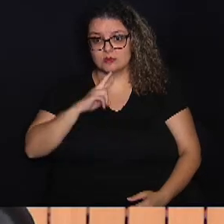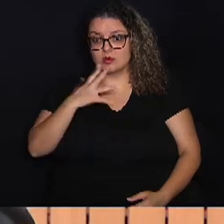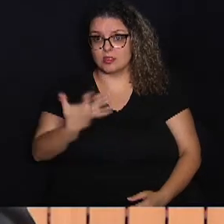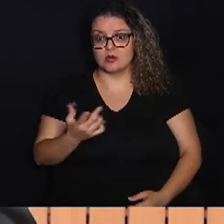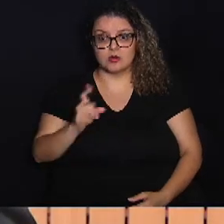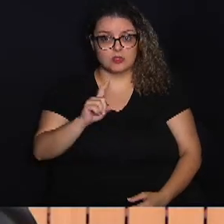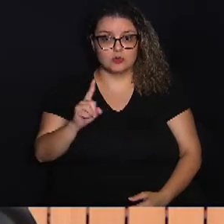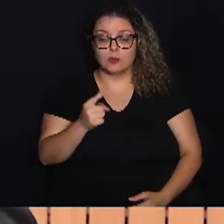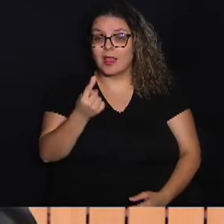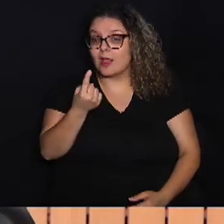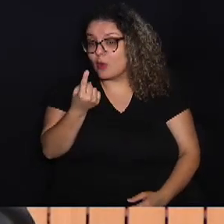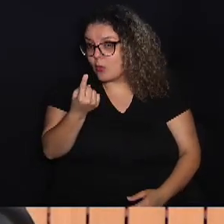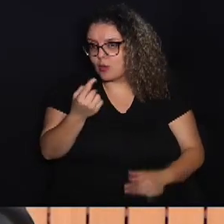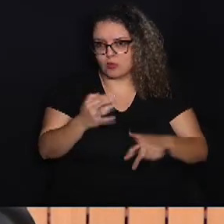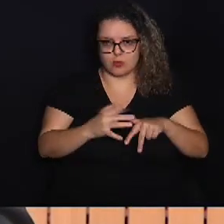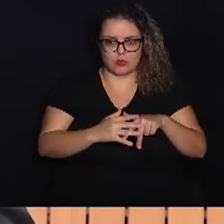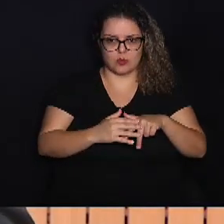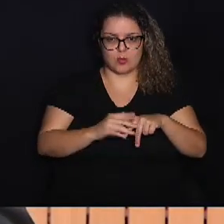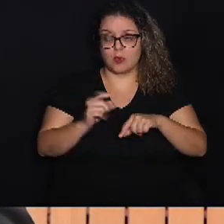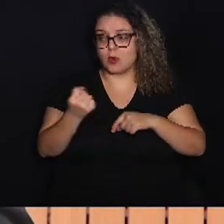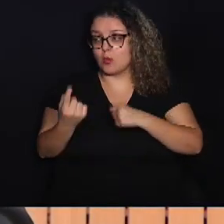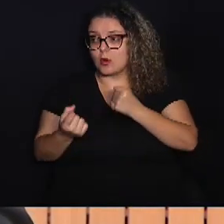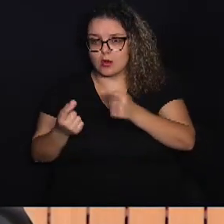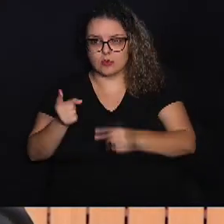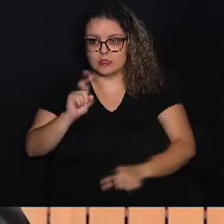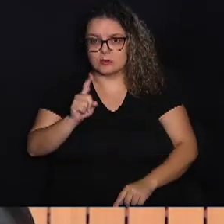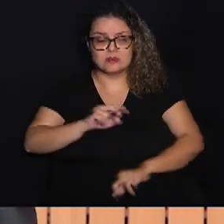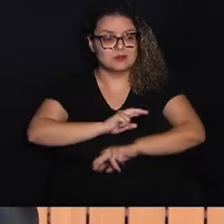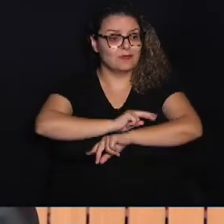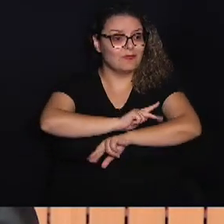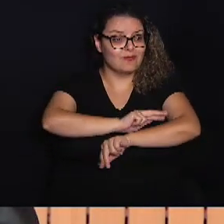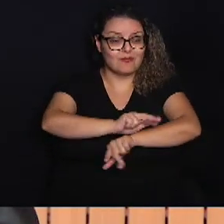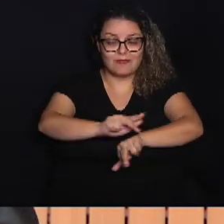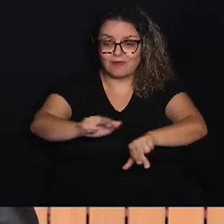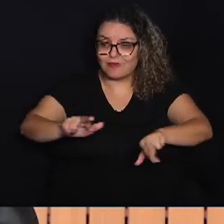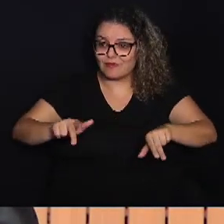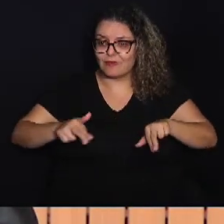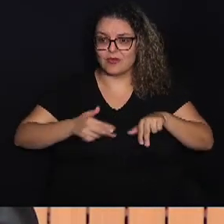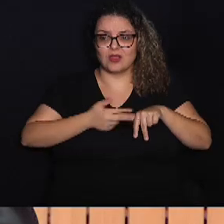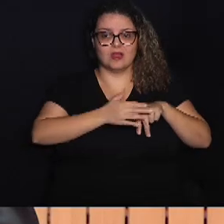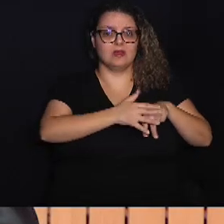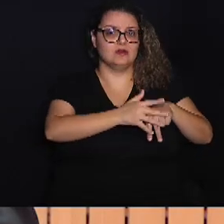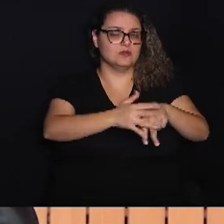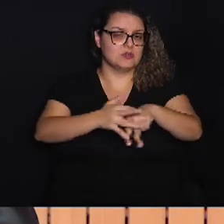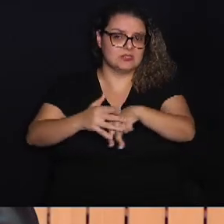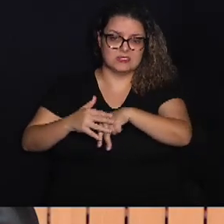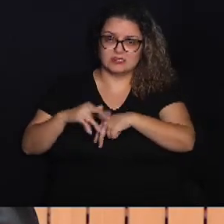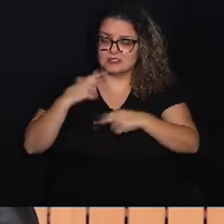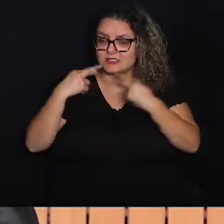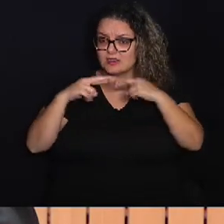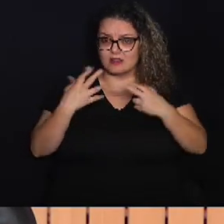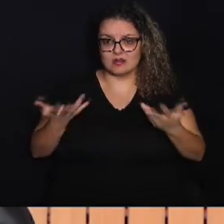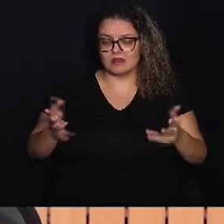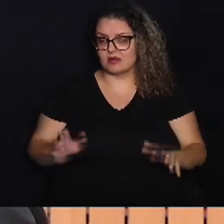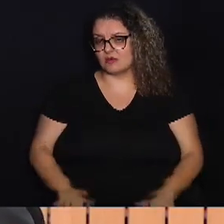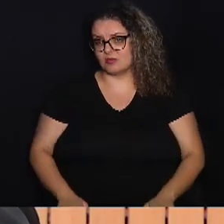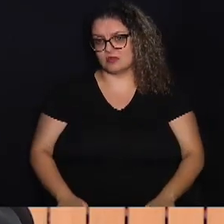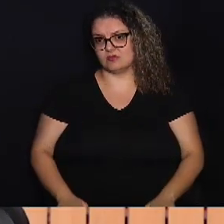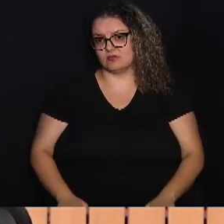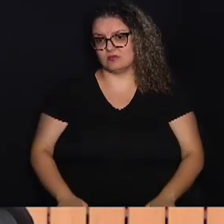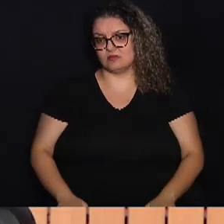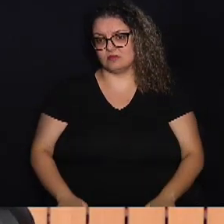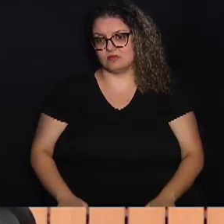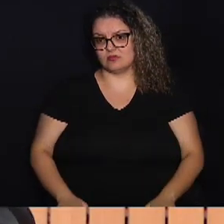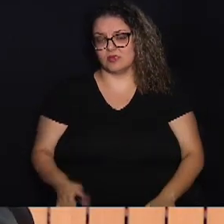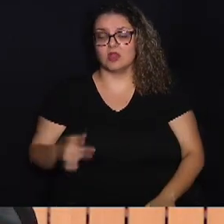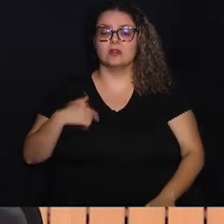é um paciente ou outro são vários pacientes que nos trazem essas queixas então